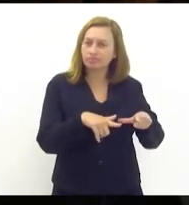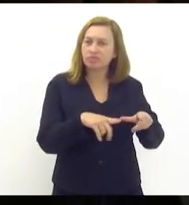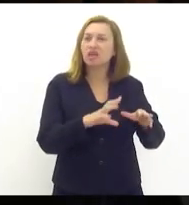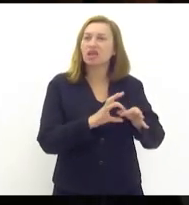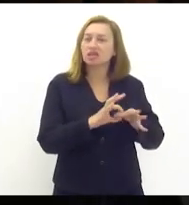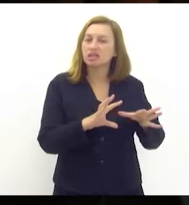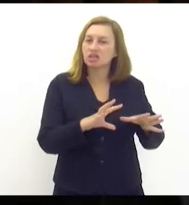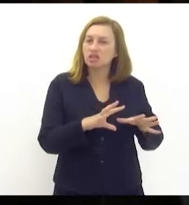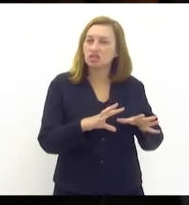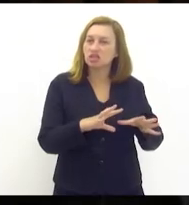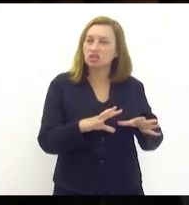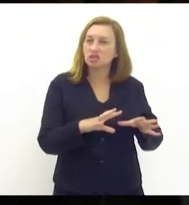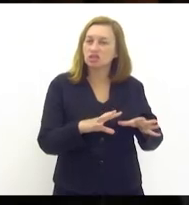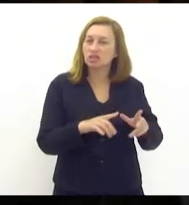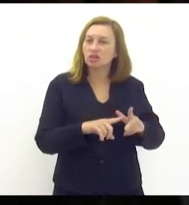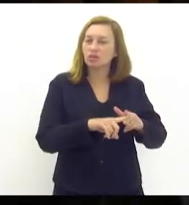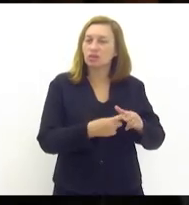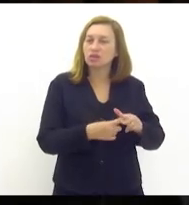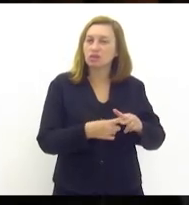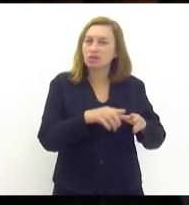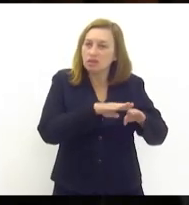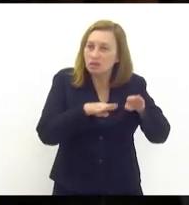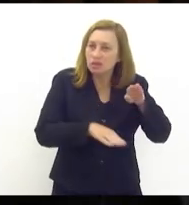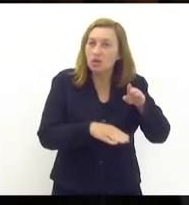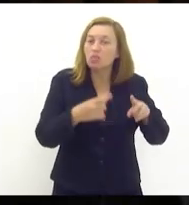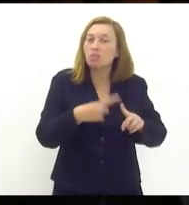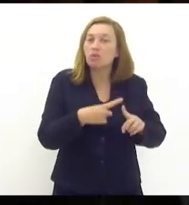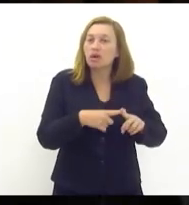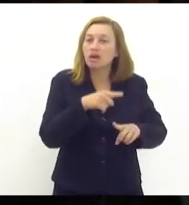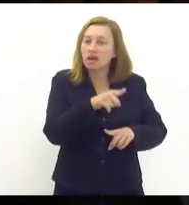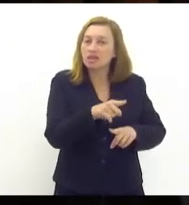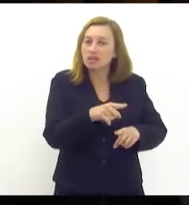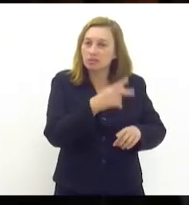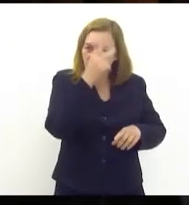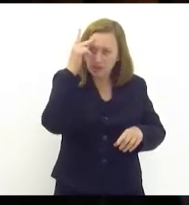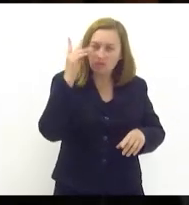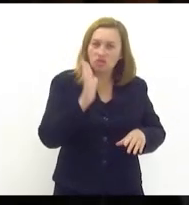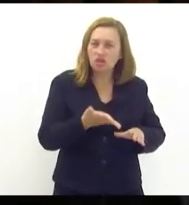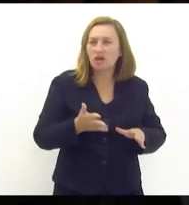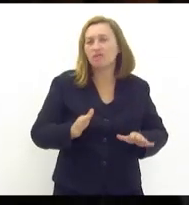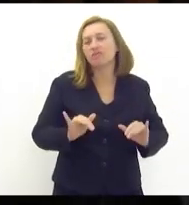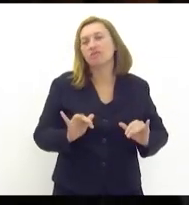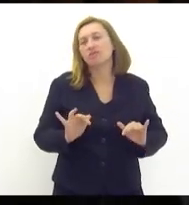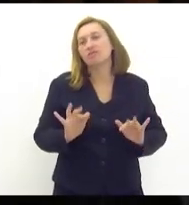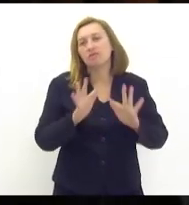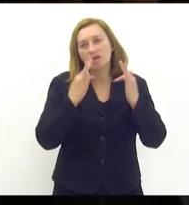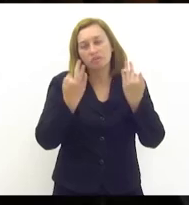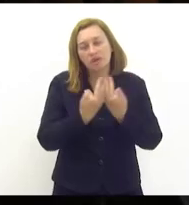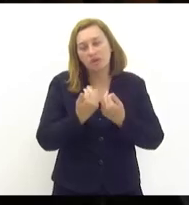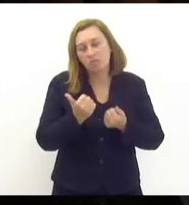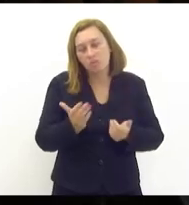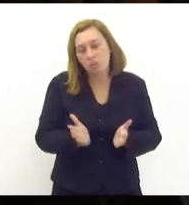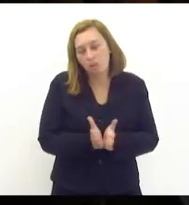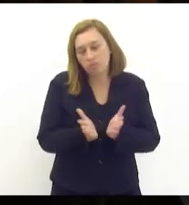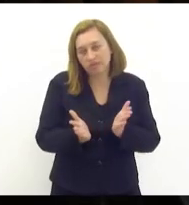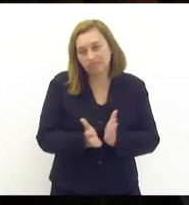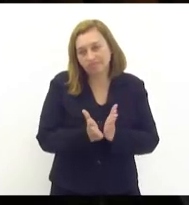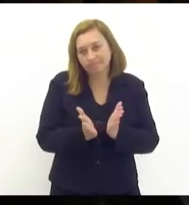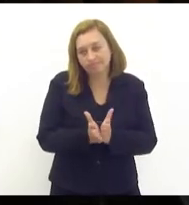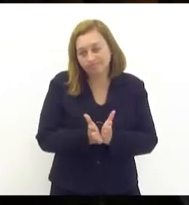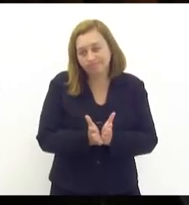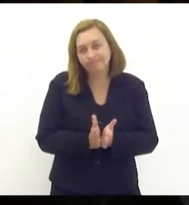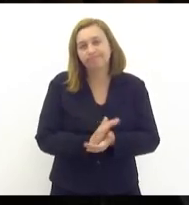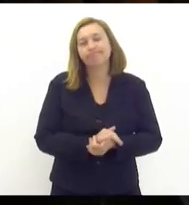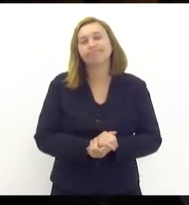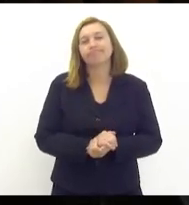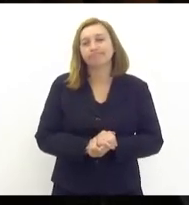então de estar fazendo a correção da desigualdade porque essa pessoa que já vem de uma família mas pode situação de